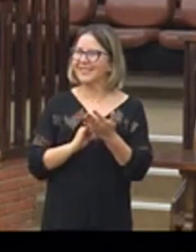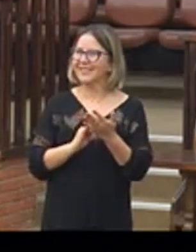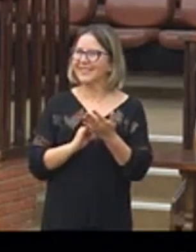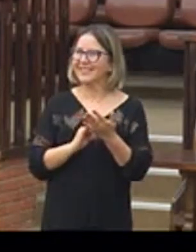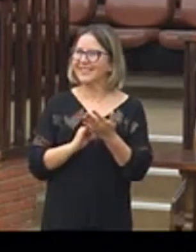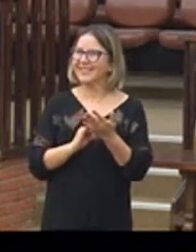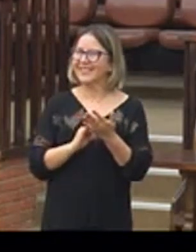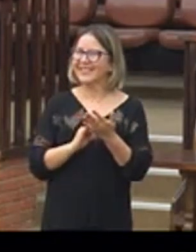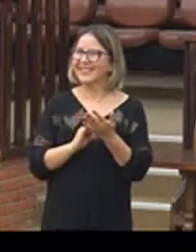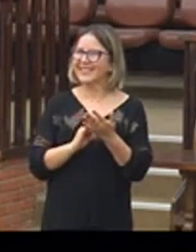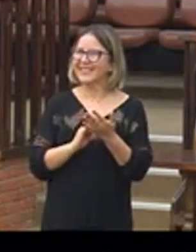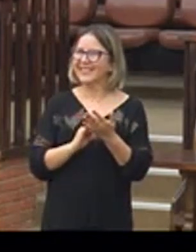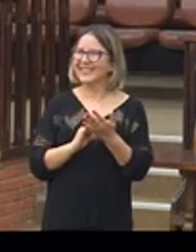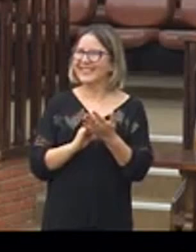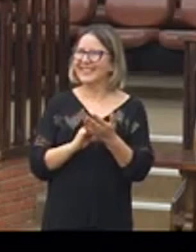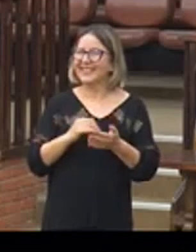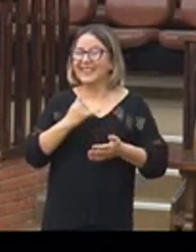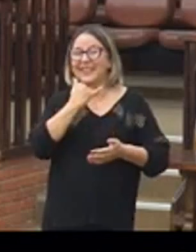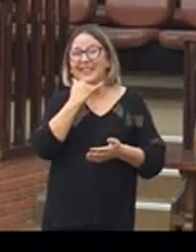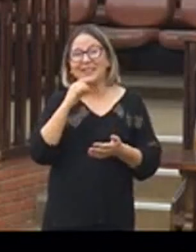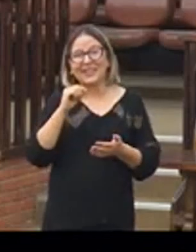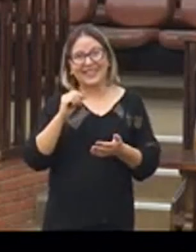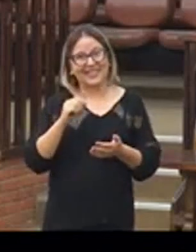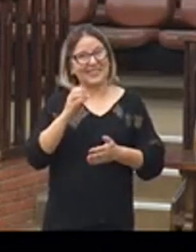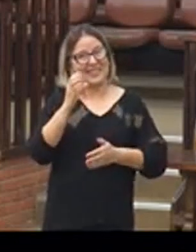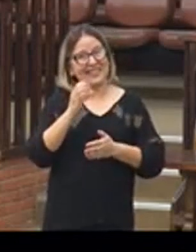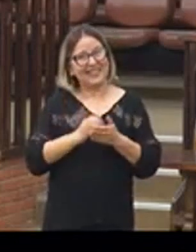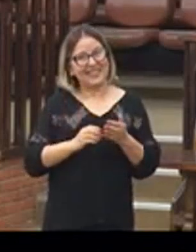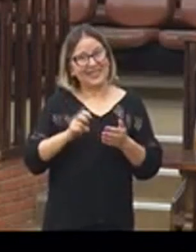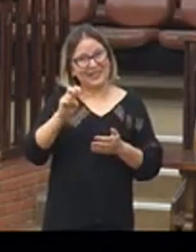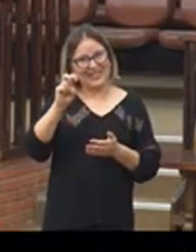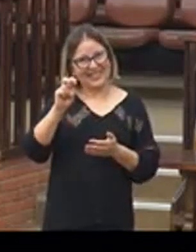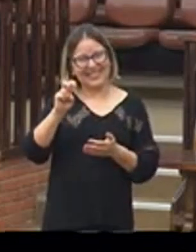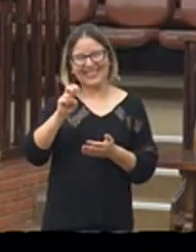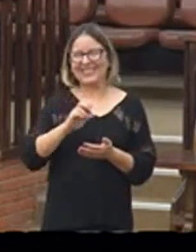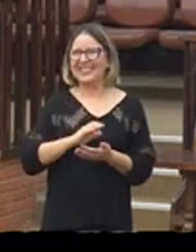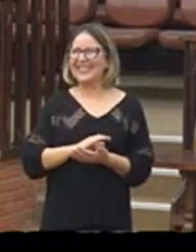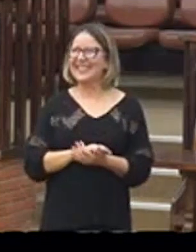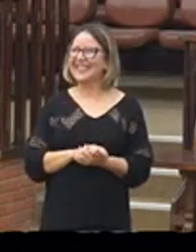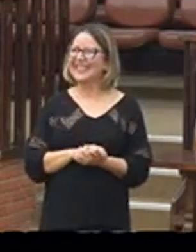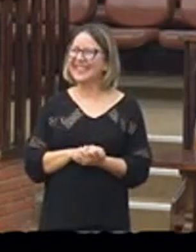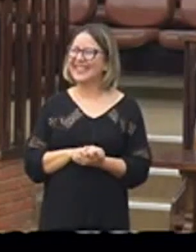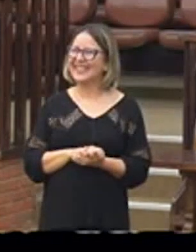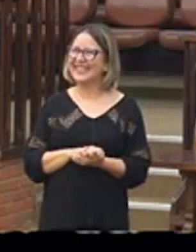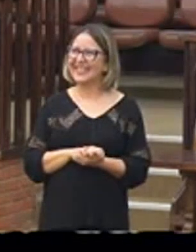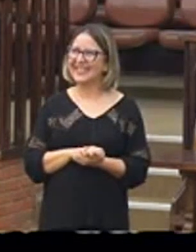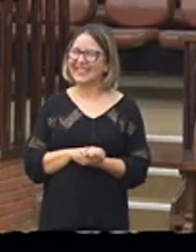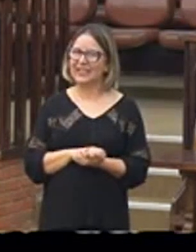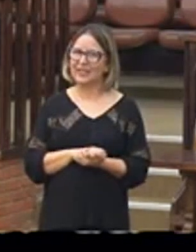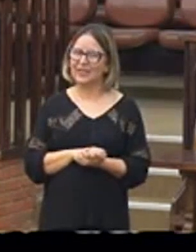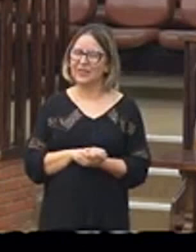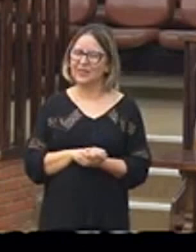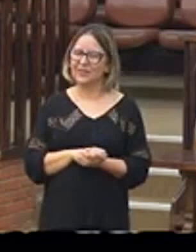Hebreus 5, perdão, Hebreus 5. Ele, Jesus, Hebreus 5.